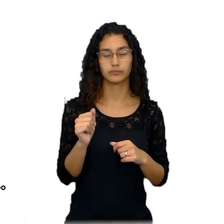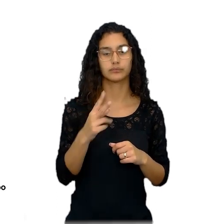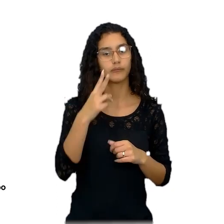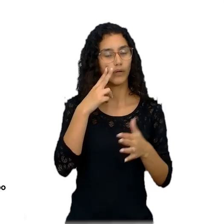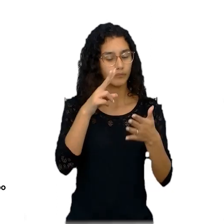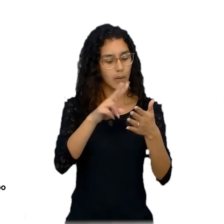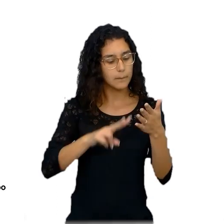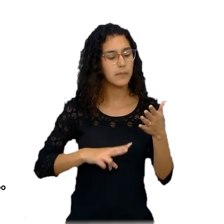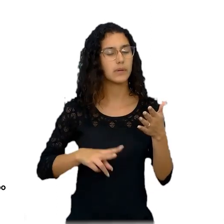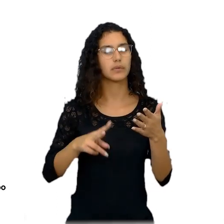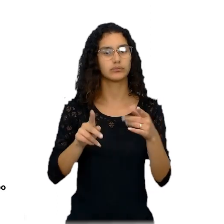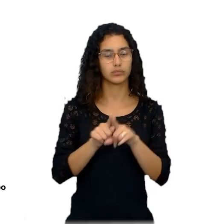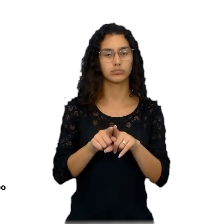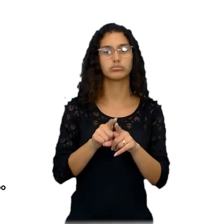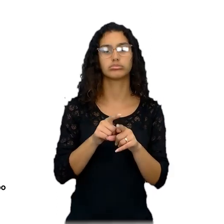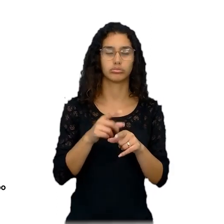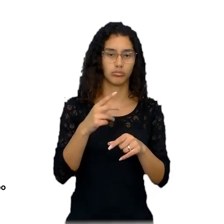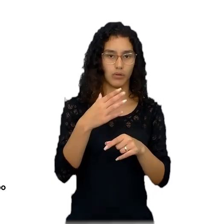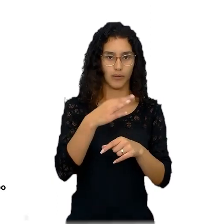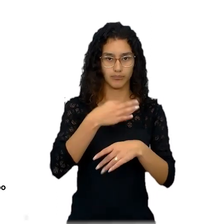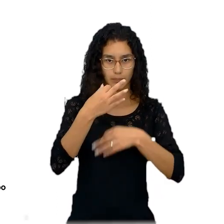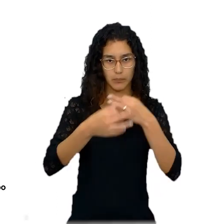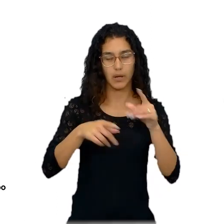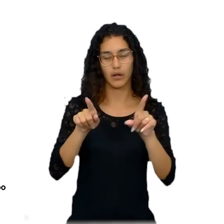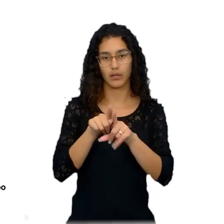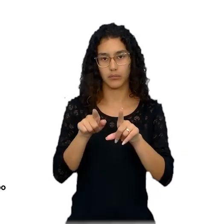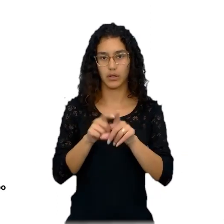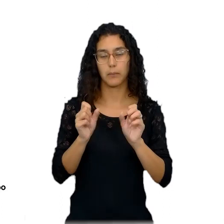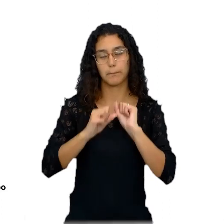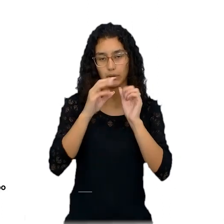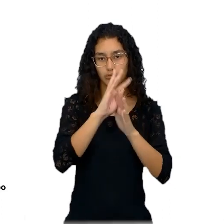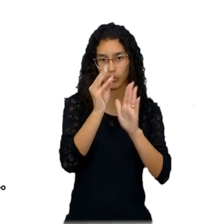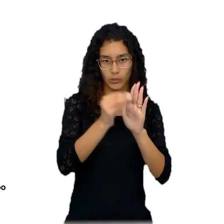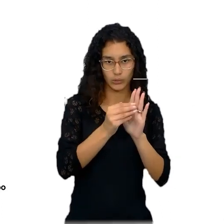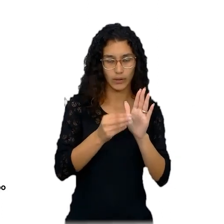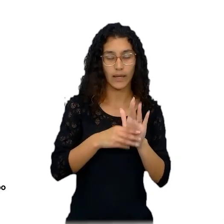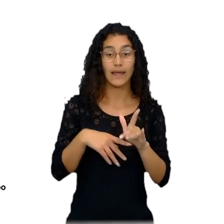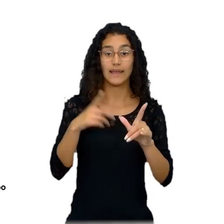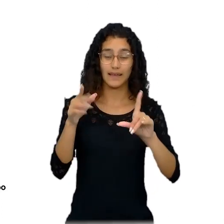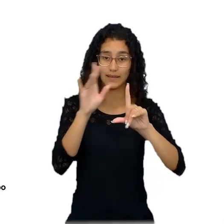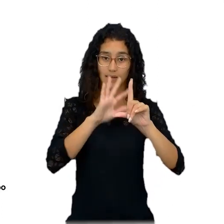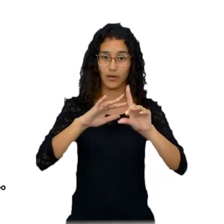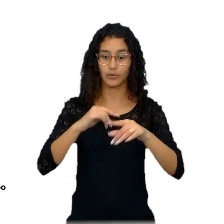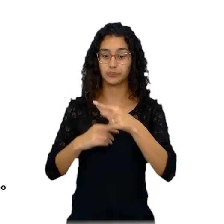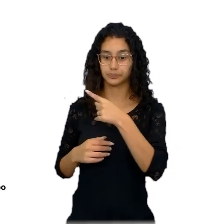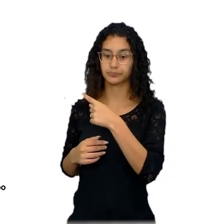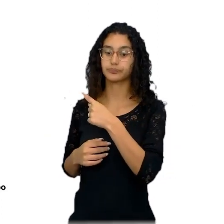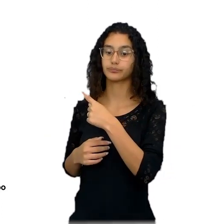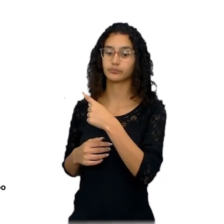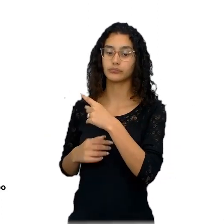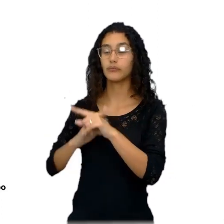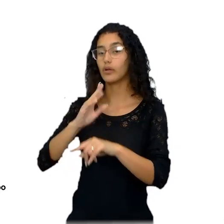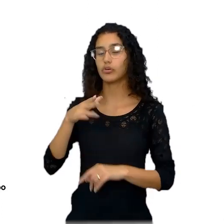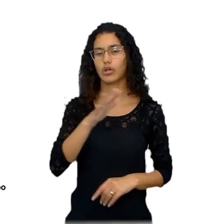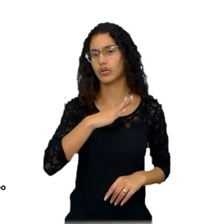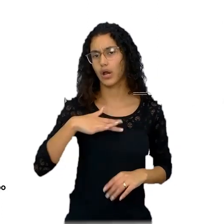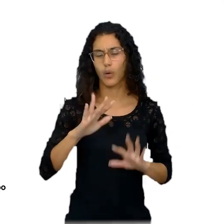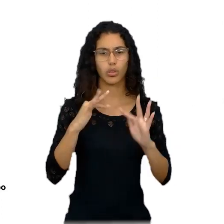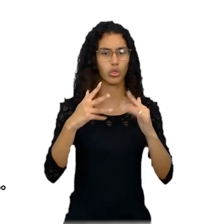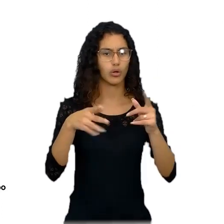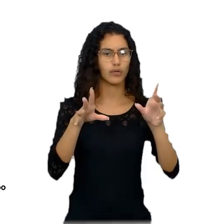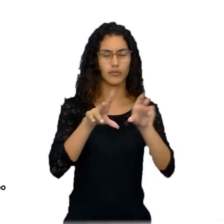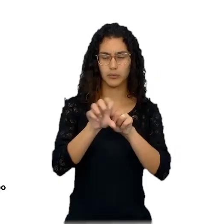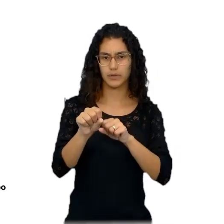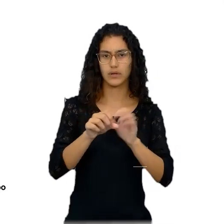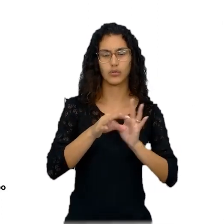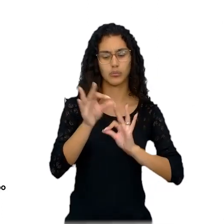ouvindo, né, vocês, sempre para comentar algo também que vocês possam ter colocado lá. E este já é geral, tá? São todas as formações